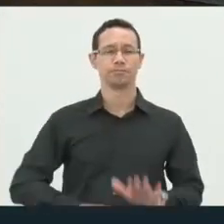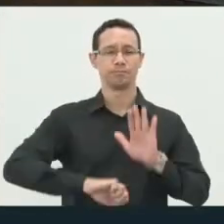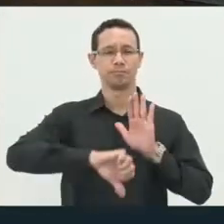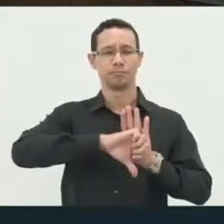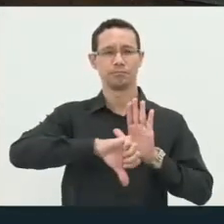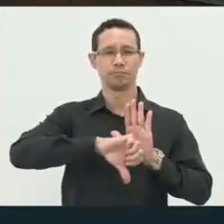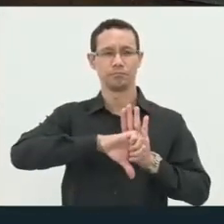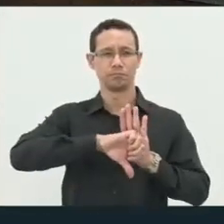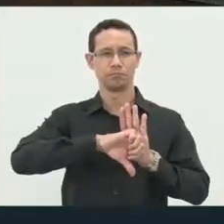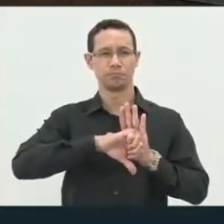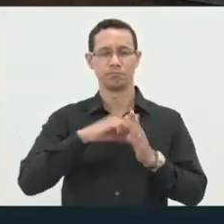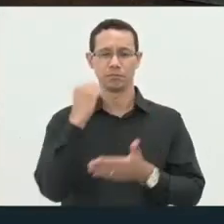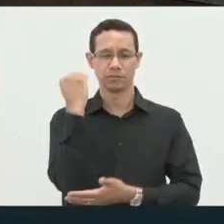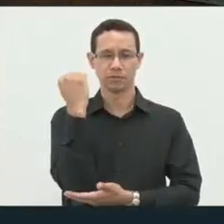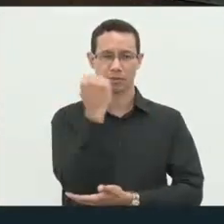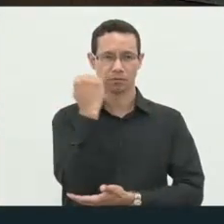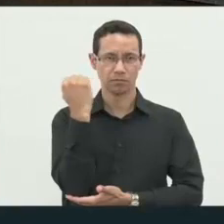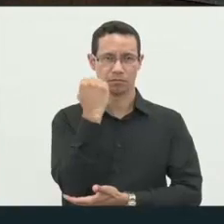bárbaros